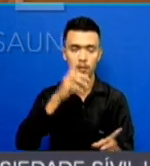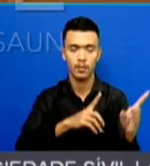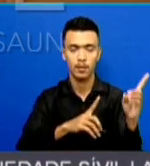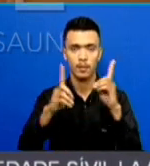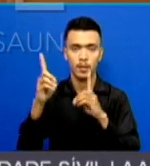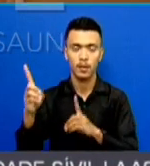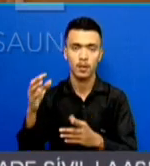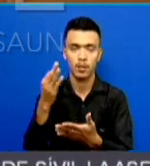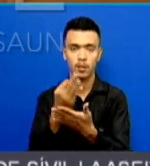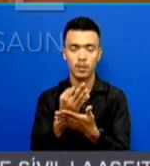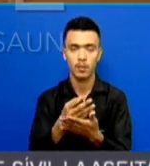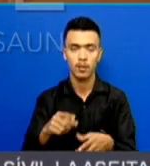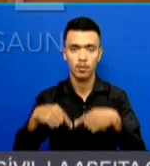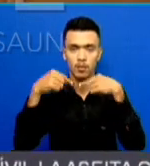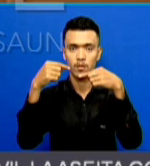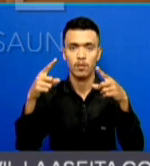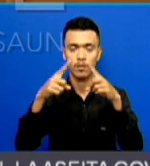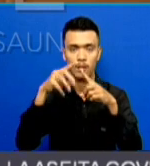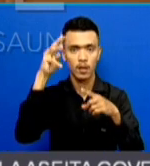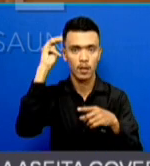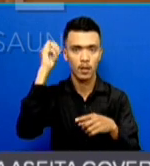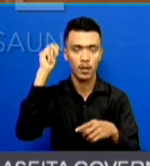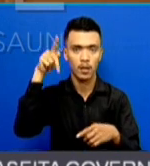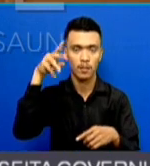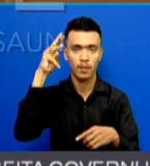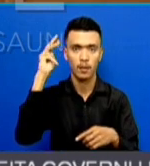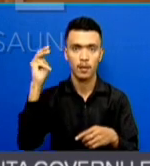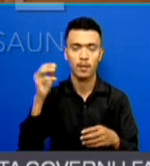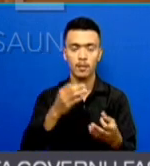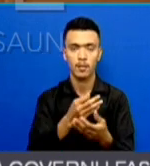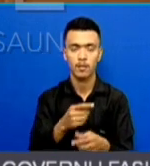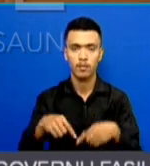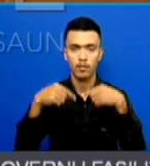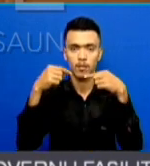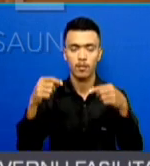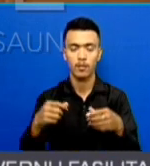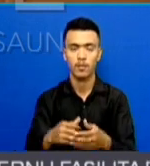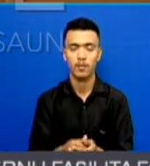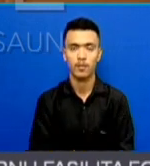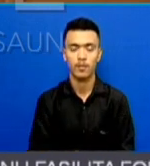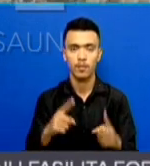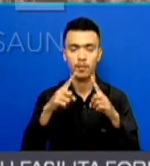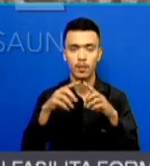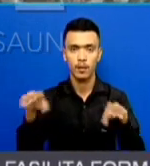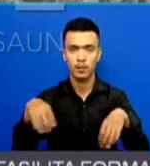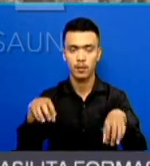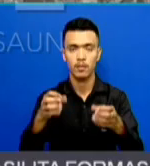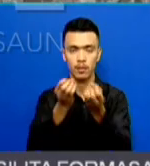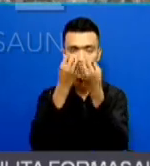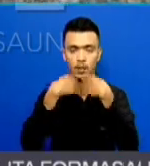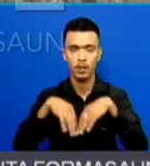estabeleciona orçamento neve atua loca ba ministério petróleo no recurso minerais se financia reavaliação ba projeto